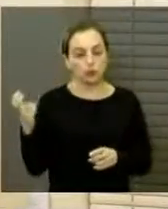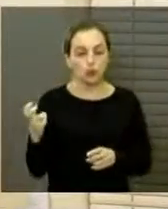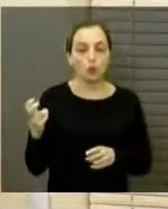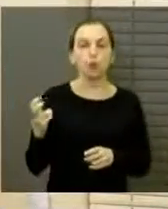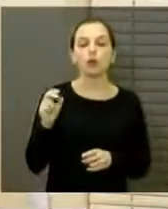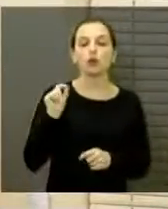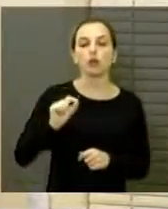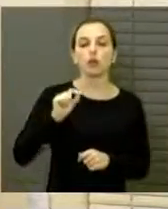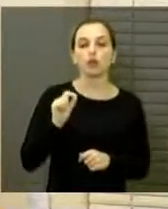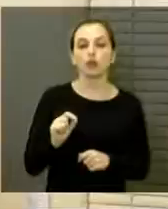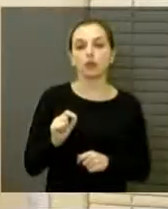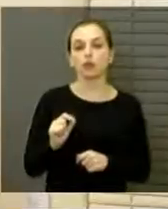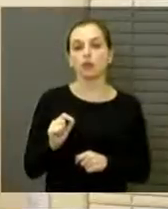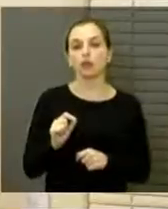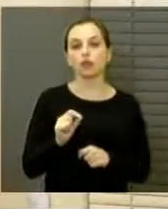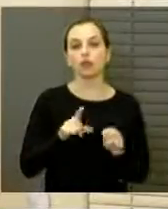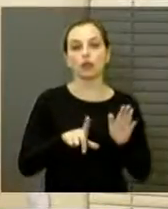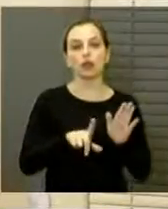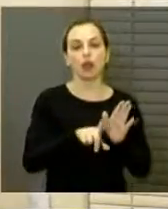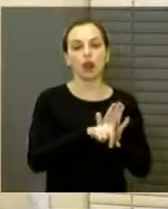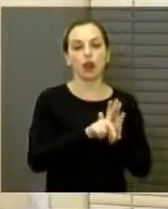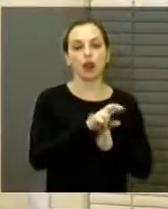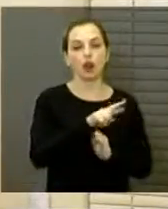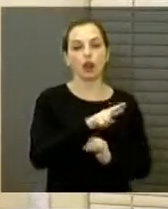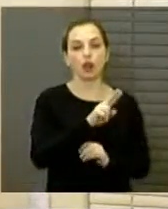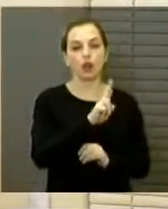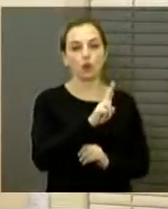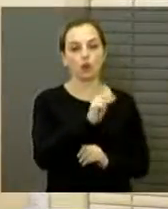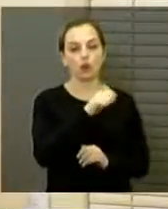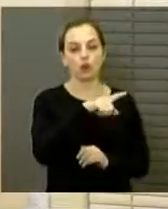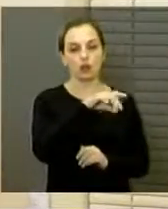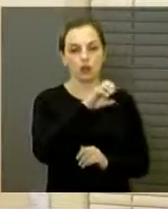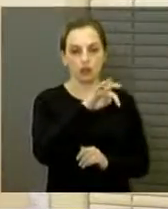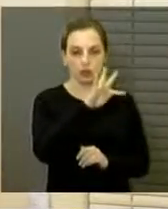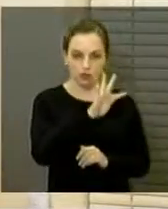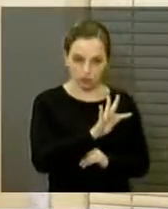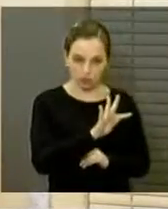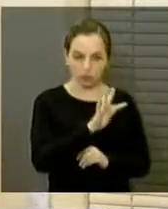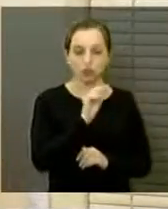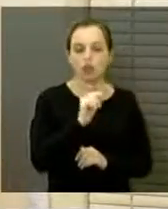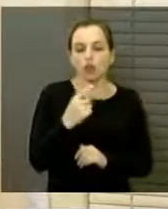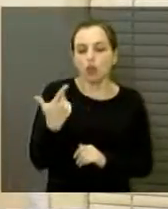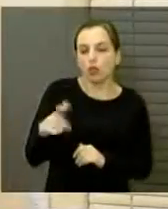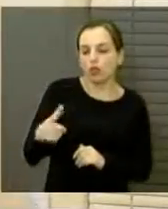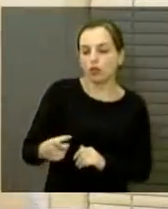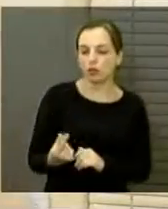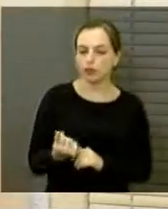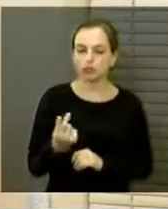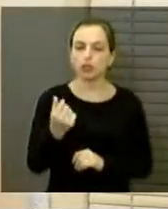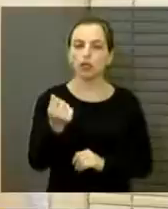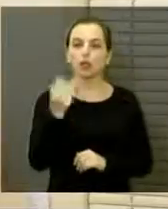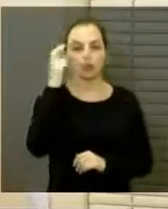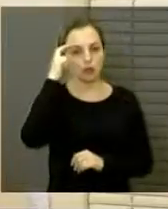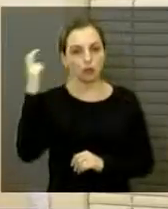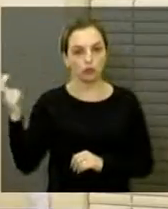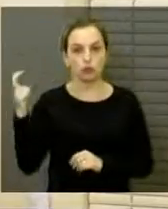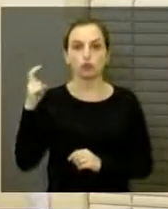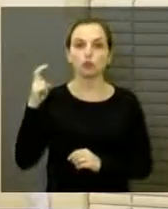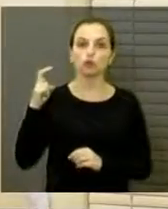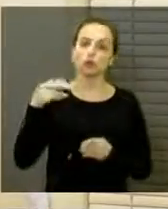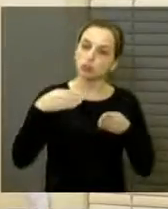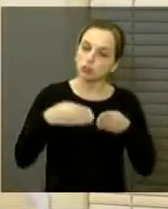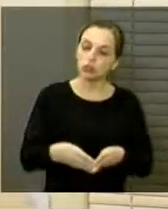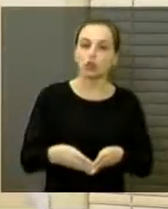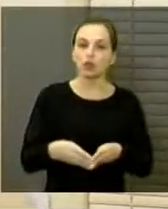se refere à Lei Rouanet, é importante que vocês saibam que não tem dinheiro da cultura diretamente para financiar a